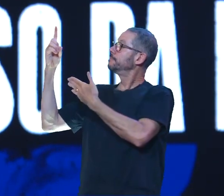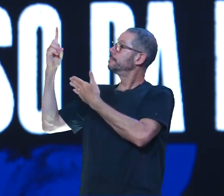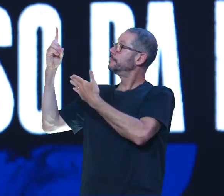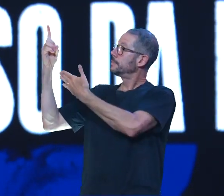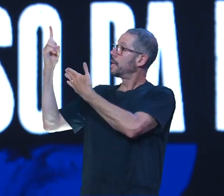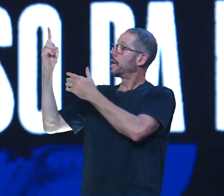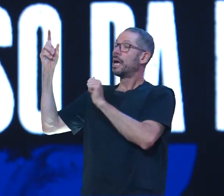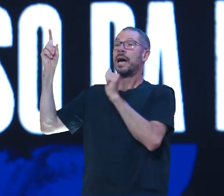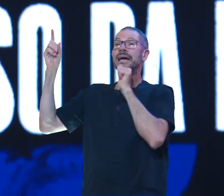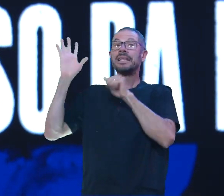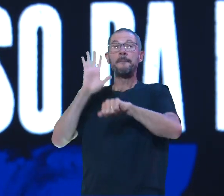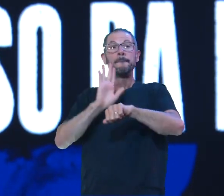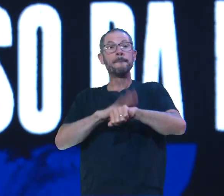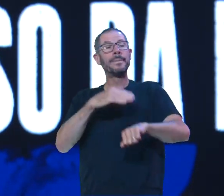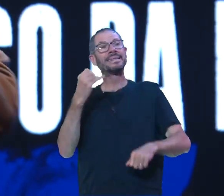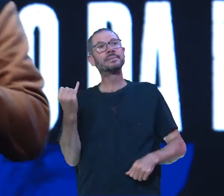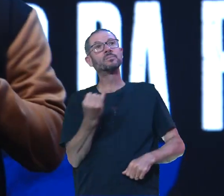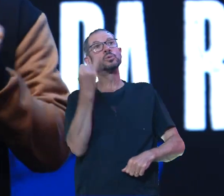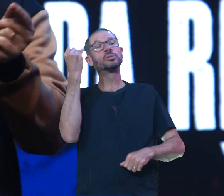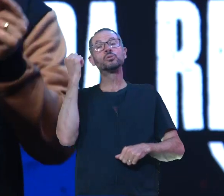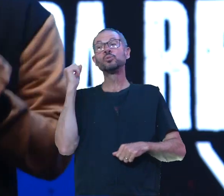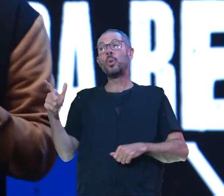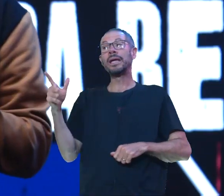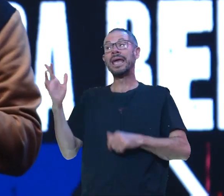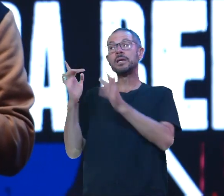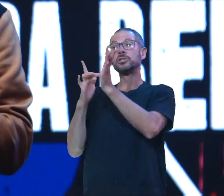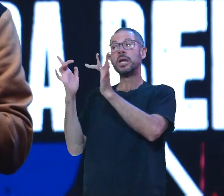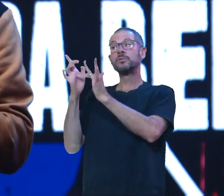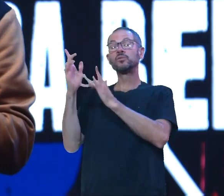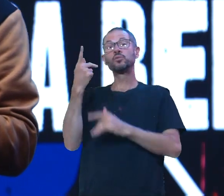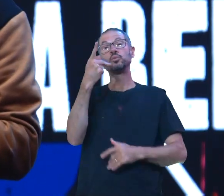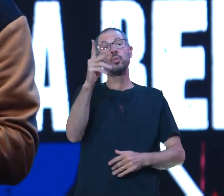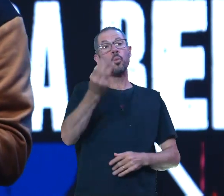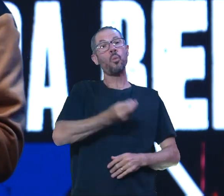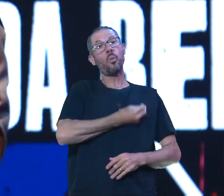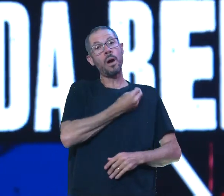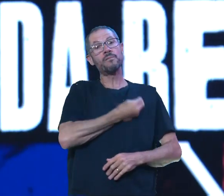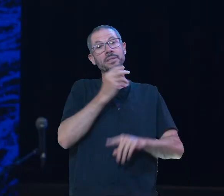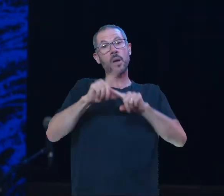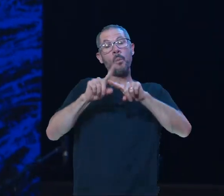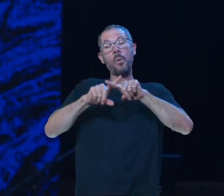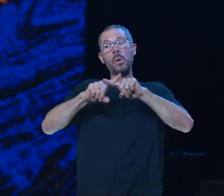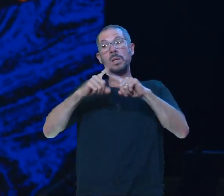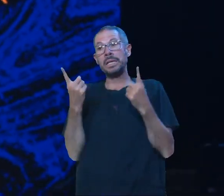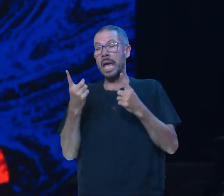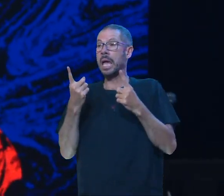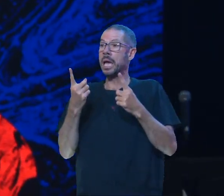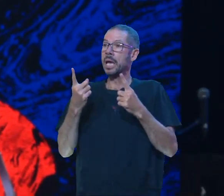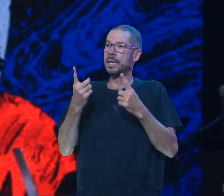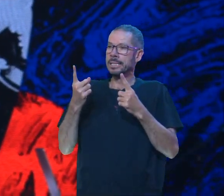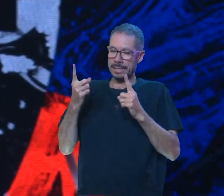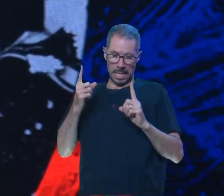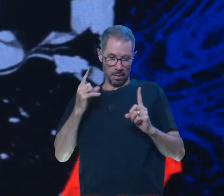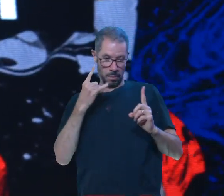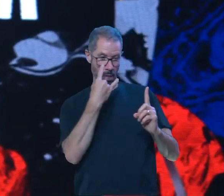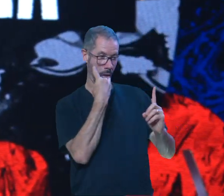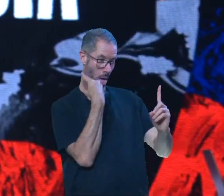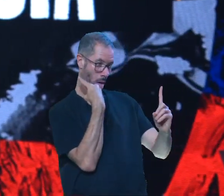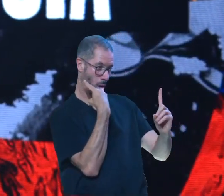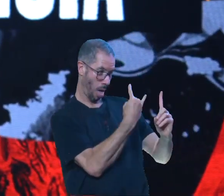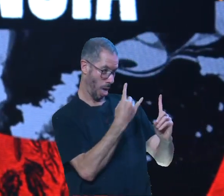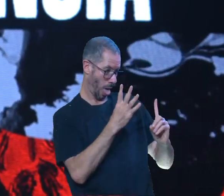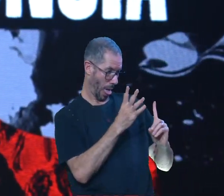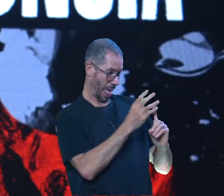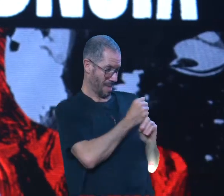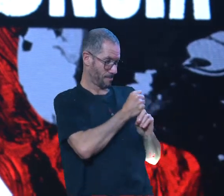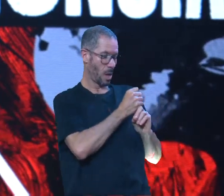que ainda é mais importante do que Jesus na tua vida, porque você está extremamente apegado a isso.